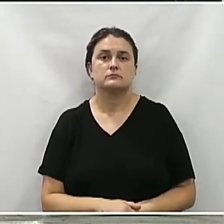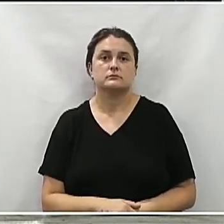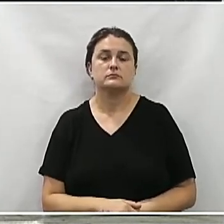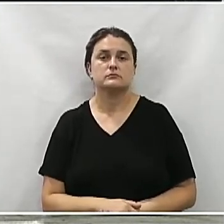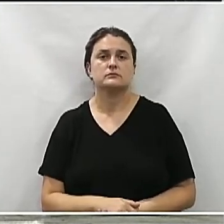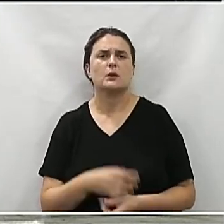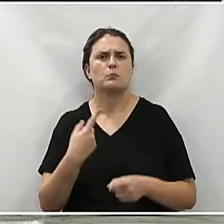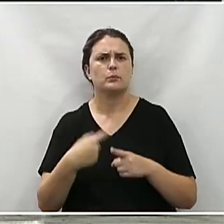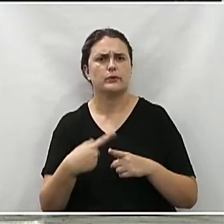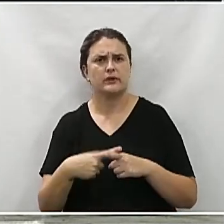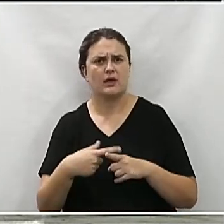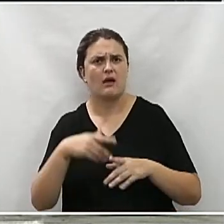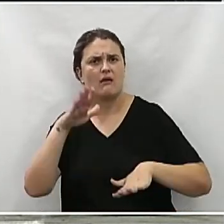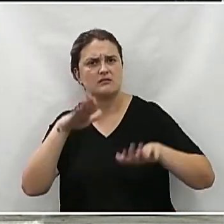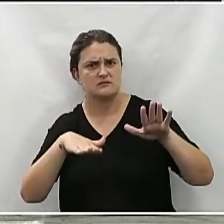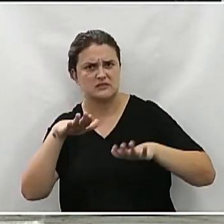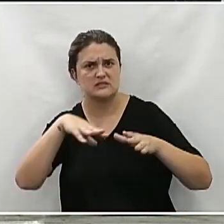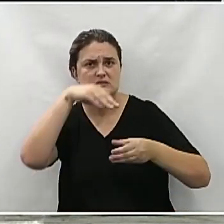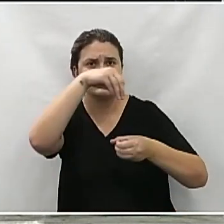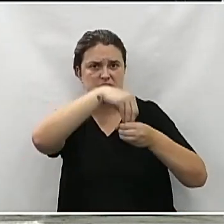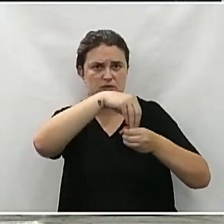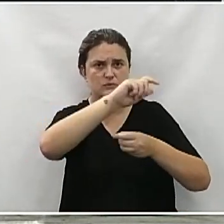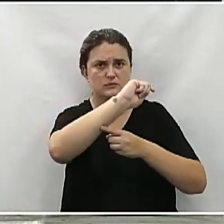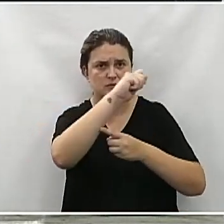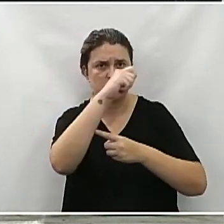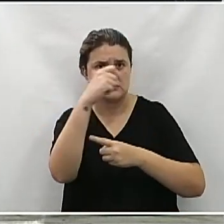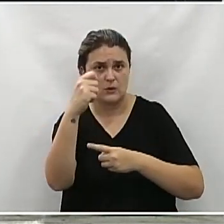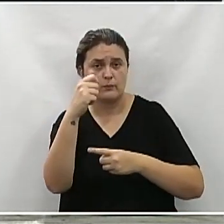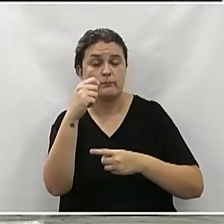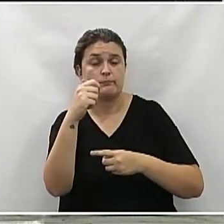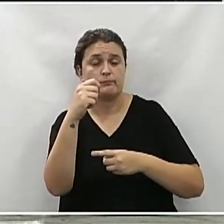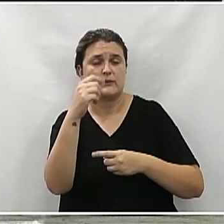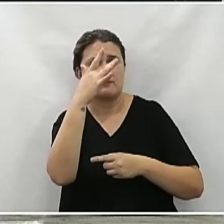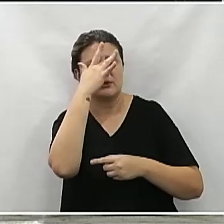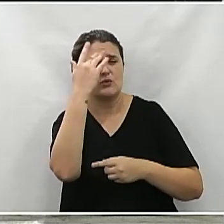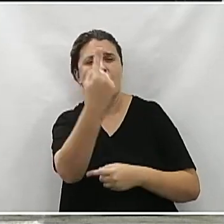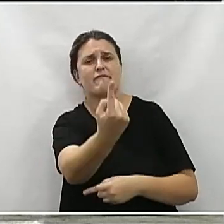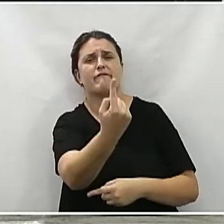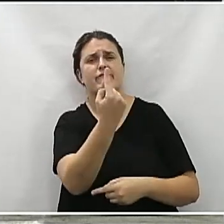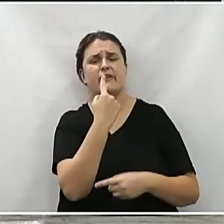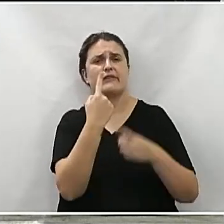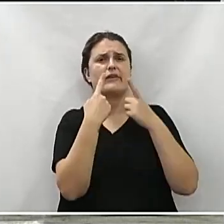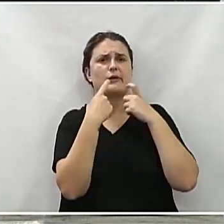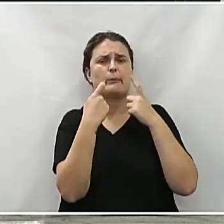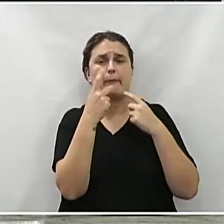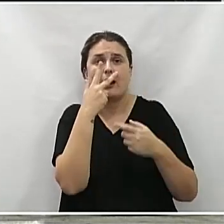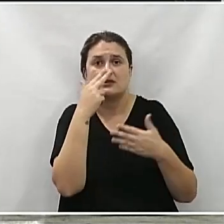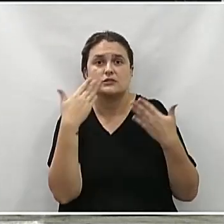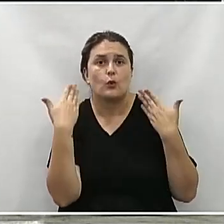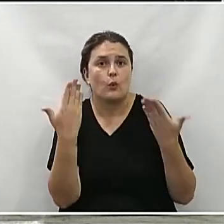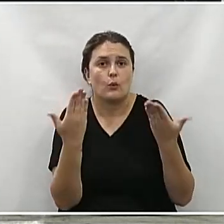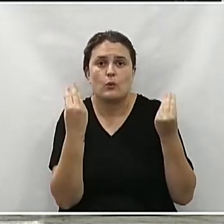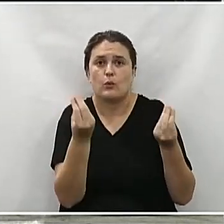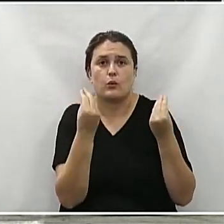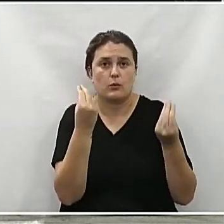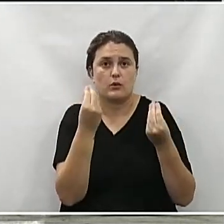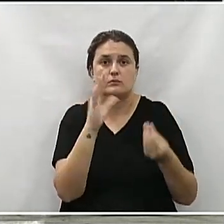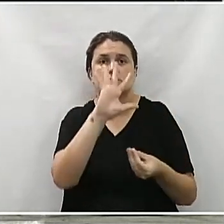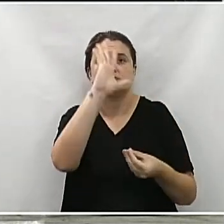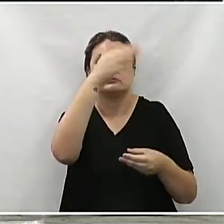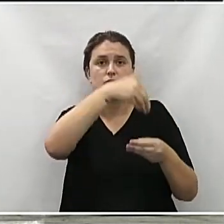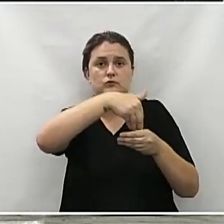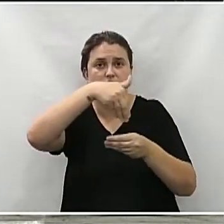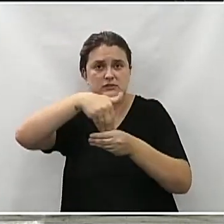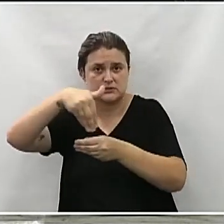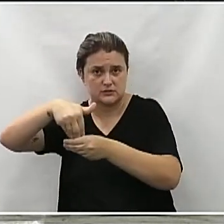onde muitos tem me procurado que estão indignados com as eleições que